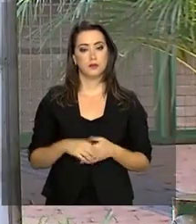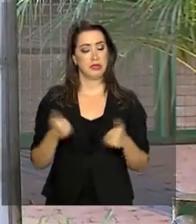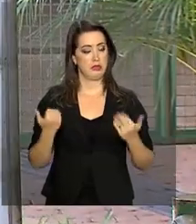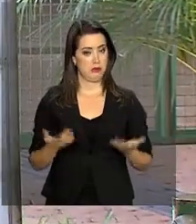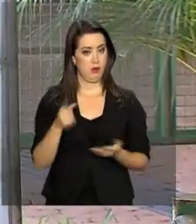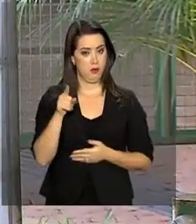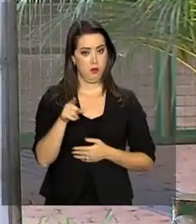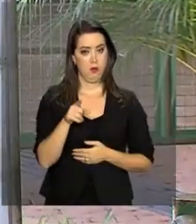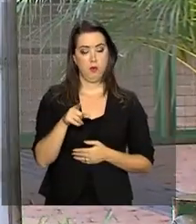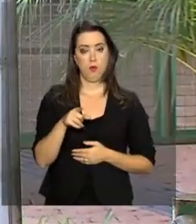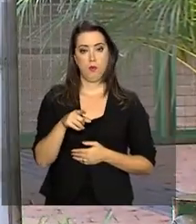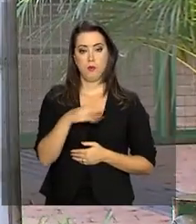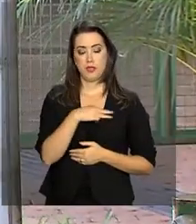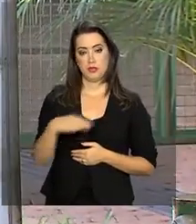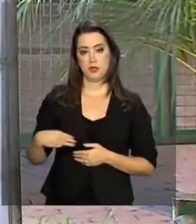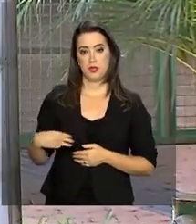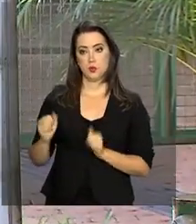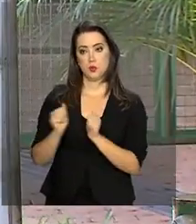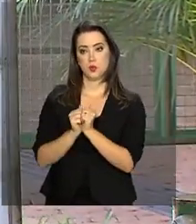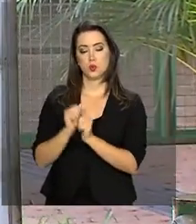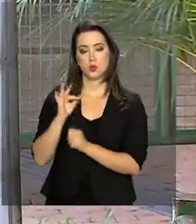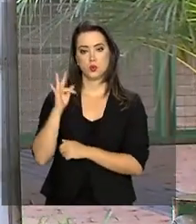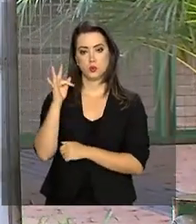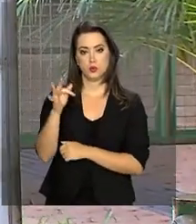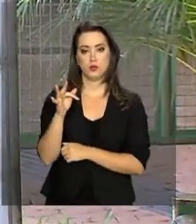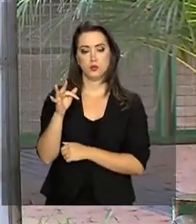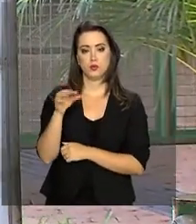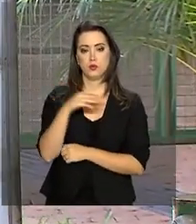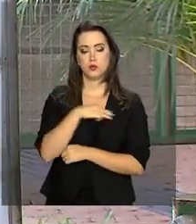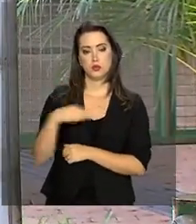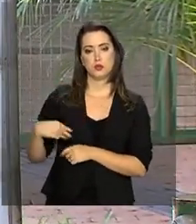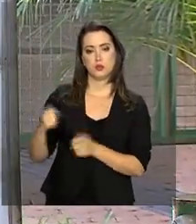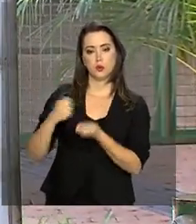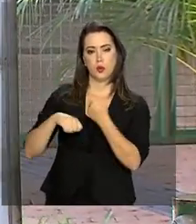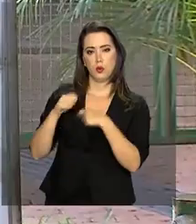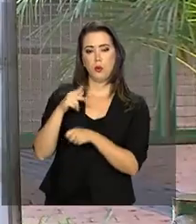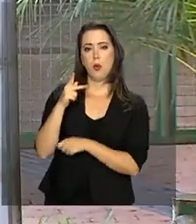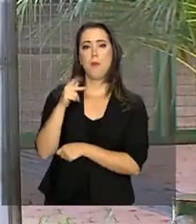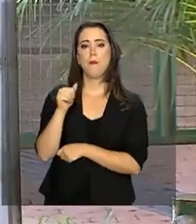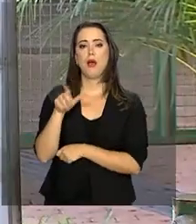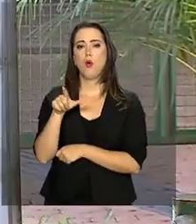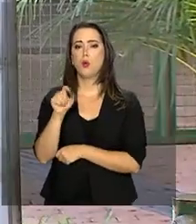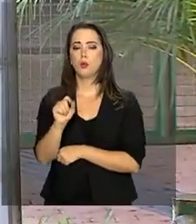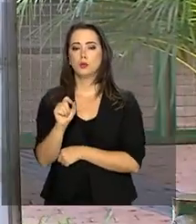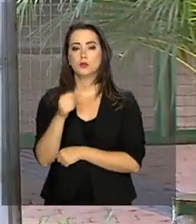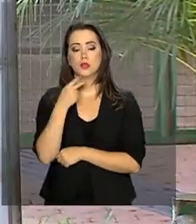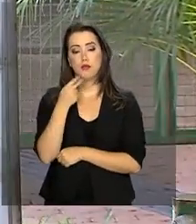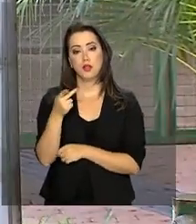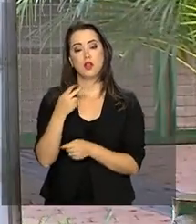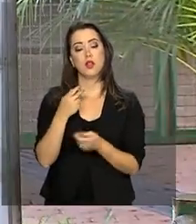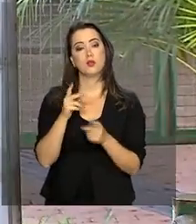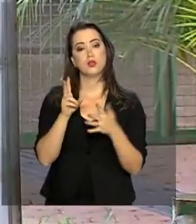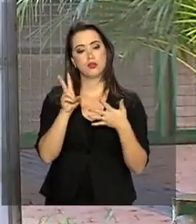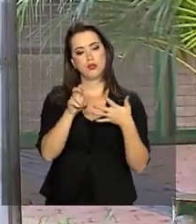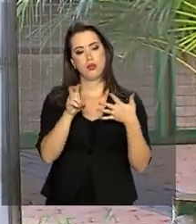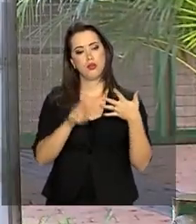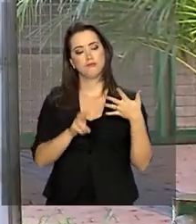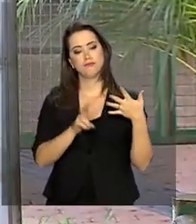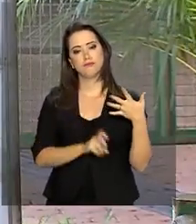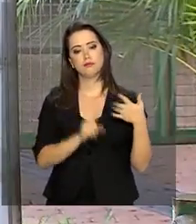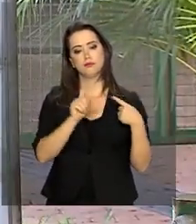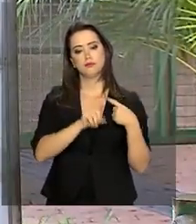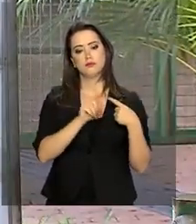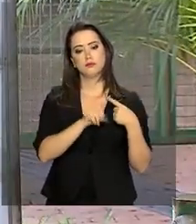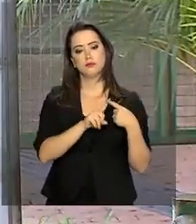Bom, Esteves Colnago se reuniu com o ministro, o futuro ministro da Economia, Paulo Guedes, e entre os assuntos aí que eles trataram